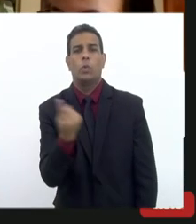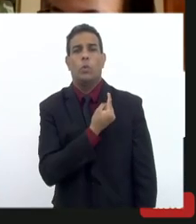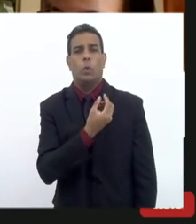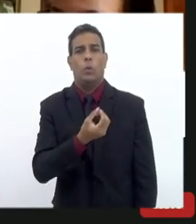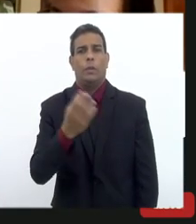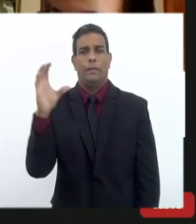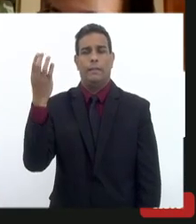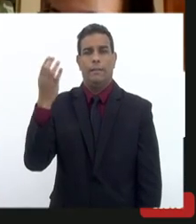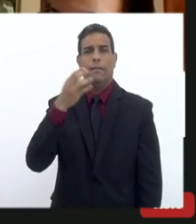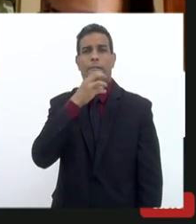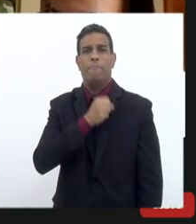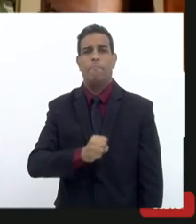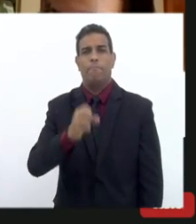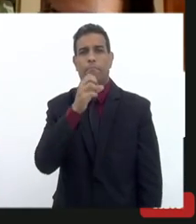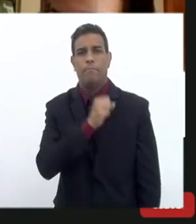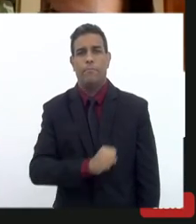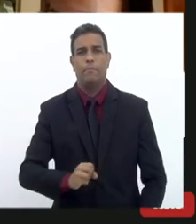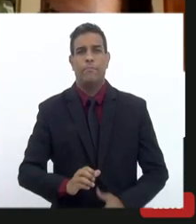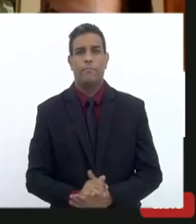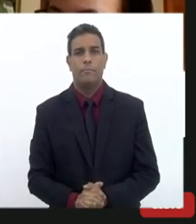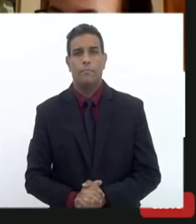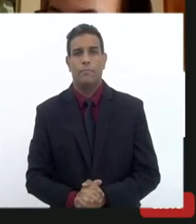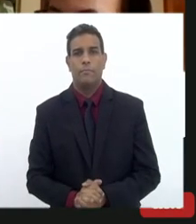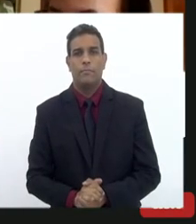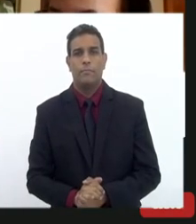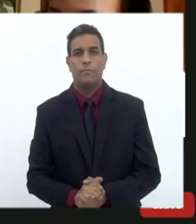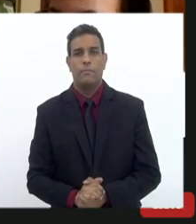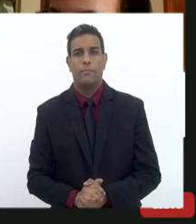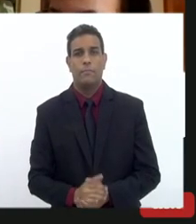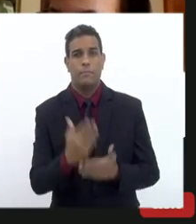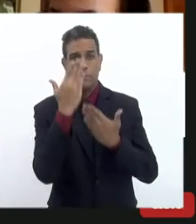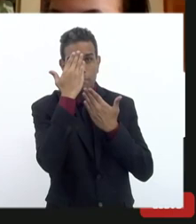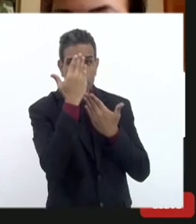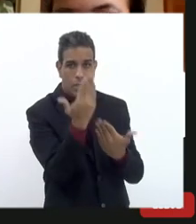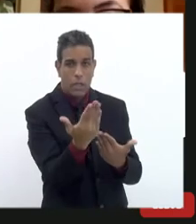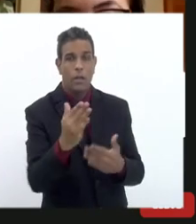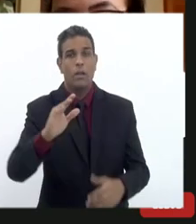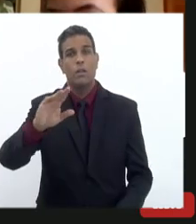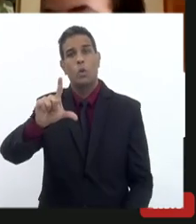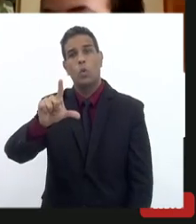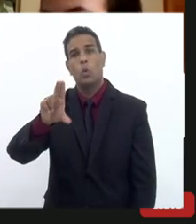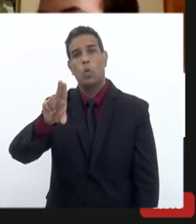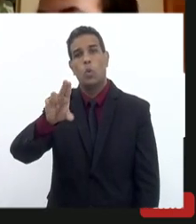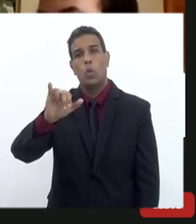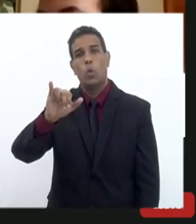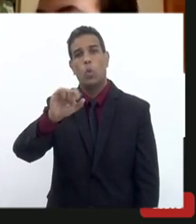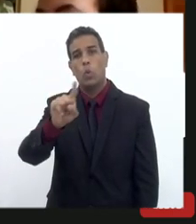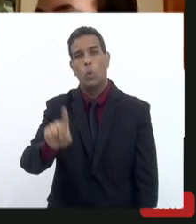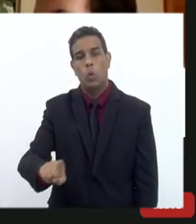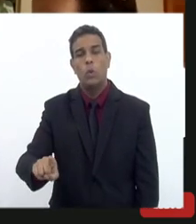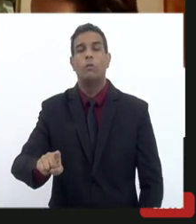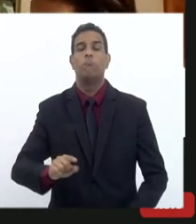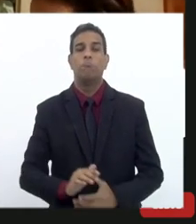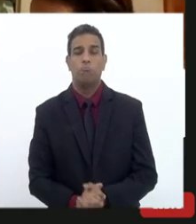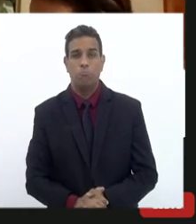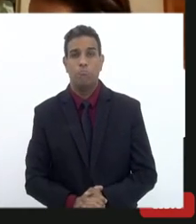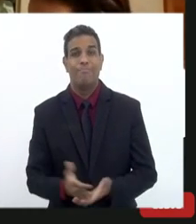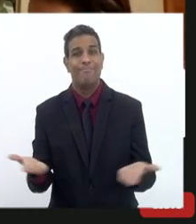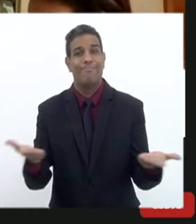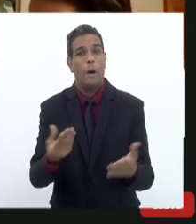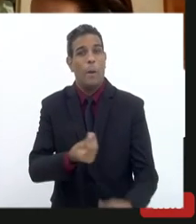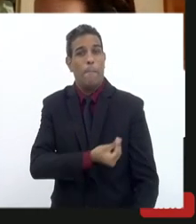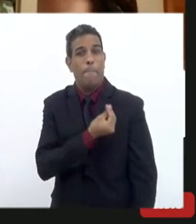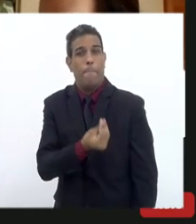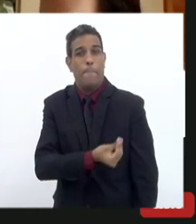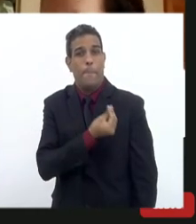gente. Obrigado aí pelo espaço. Obrigado, Luiz Otávio. Dando sequência, então, aqui à participação